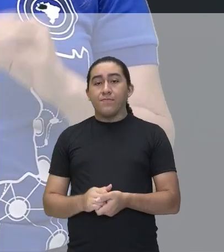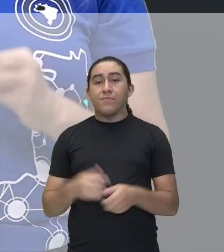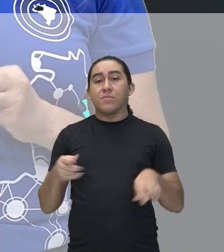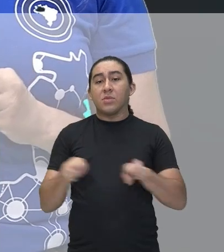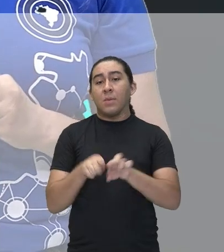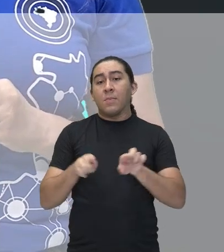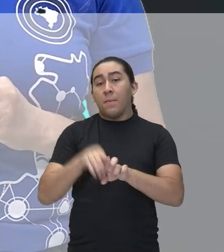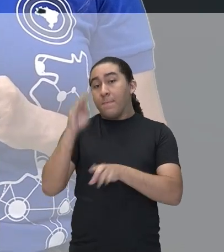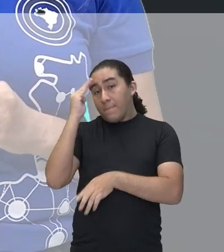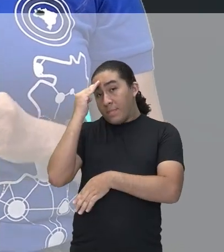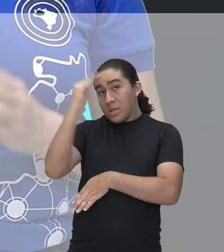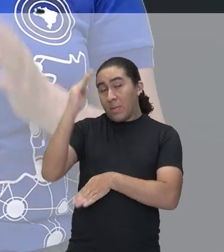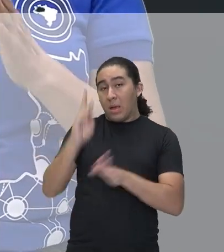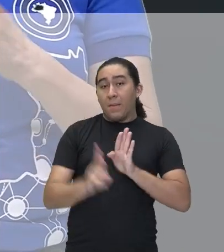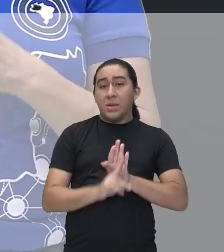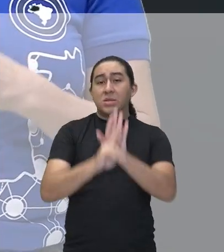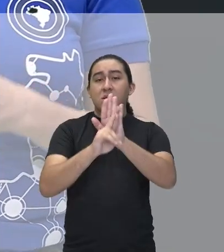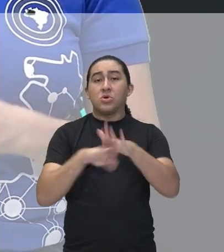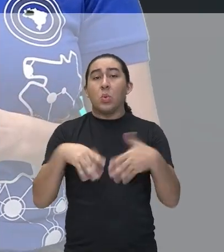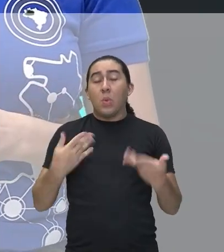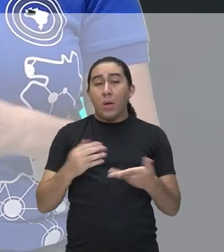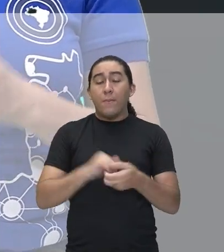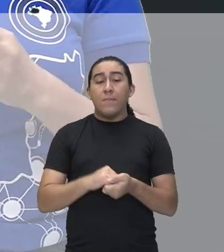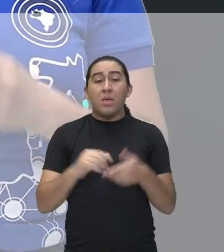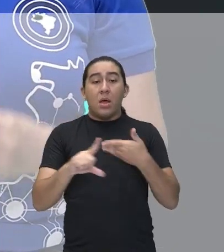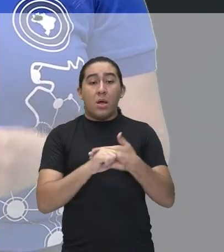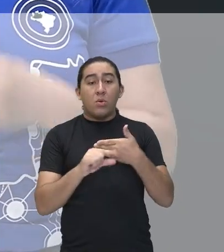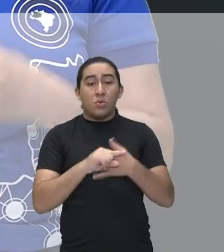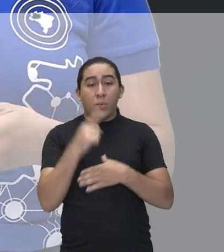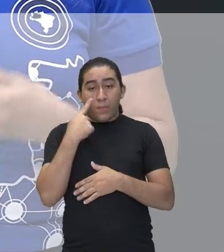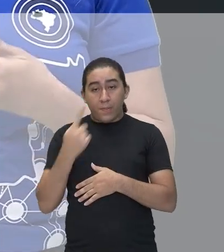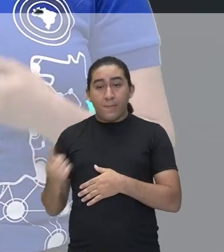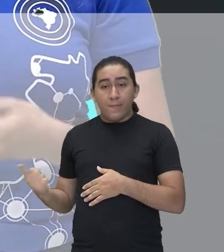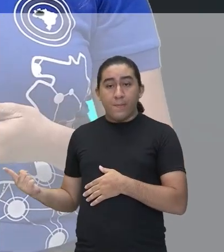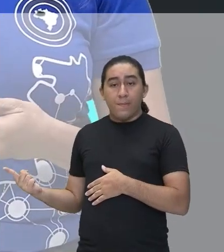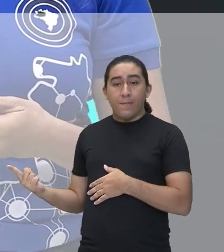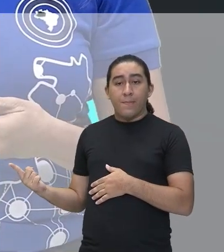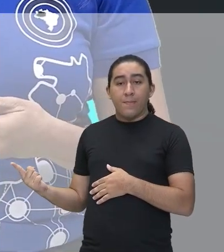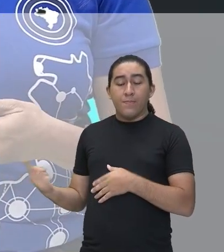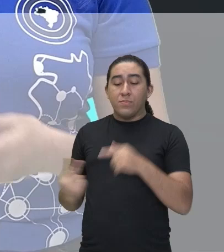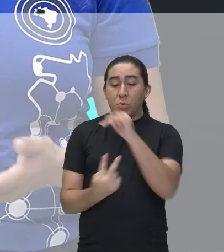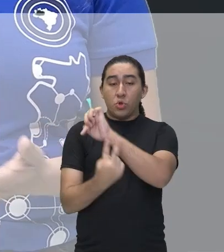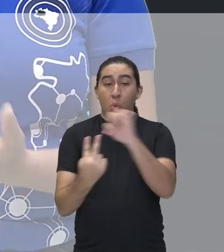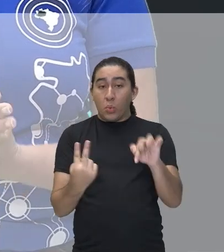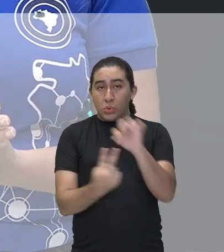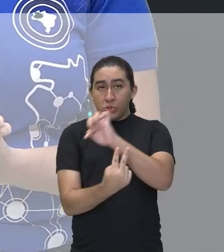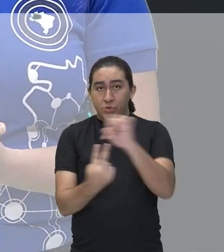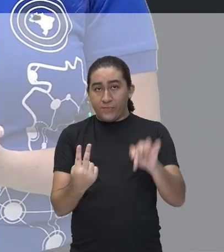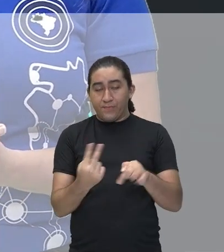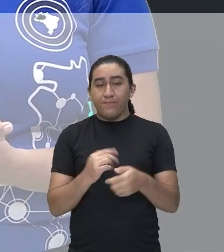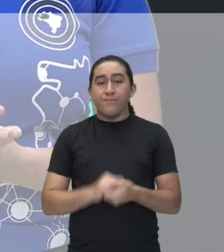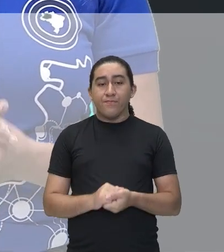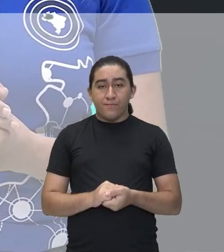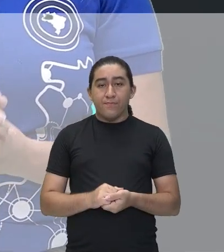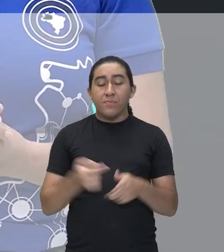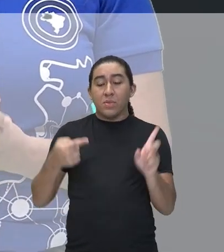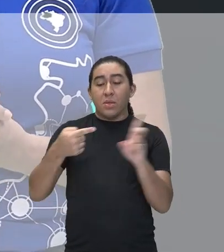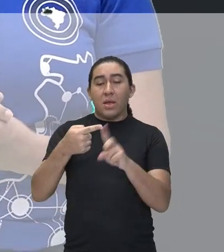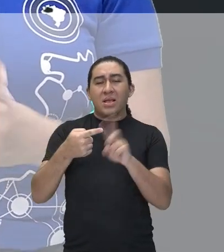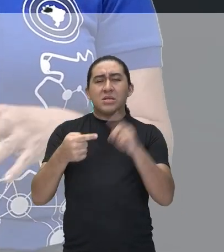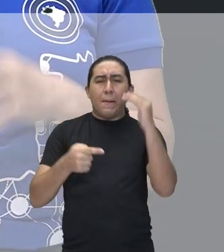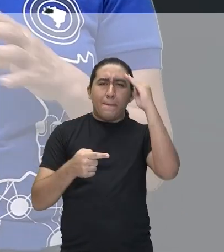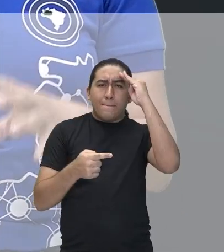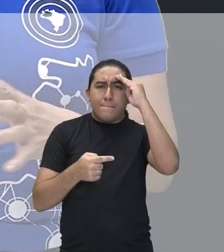principais representantes quem são? Gonçalves Dias e Gonçalves de Magalhães. Gonçalves Dias,